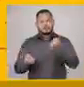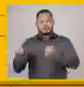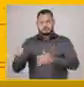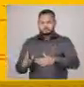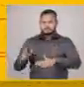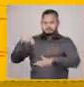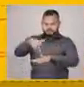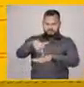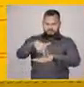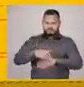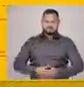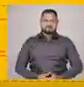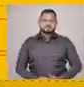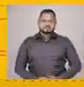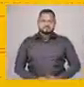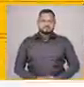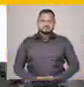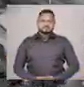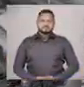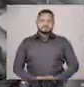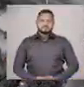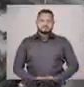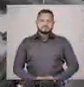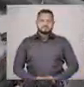Agora é com o UMI da CUB.